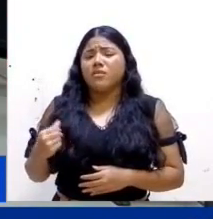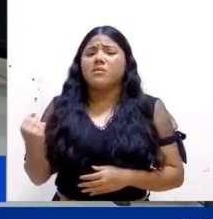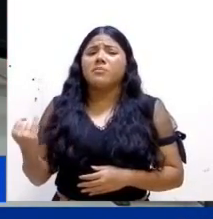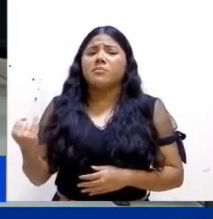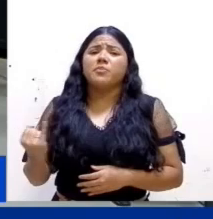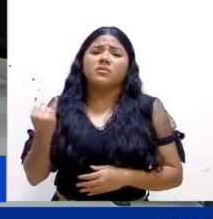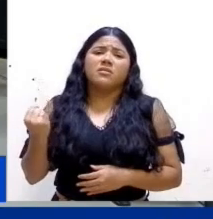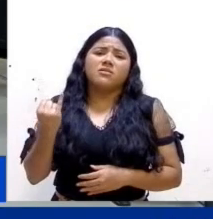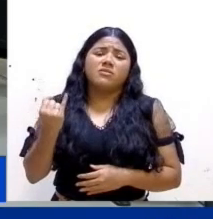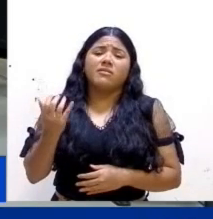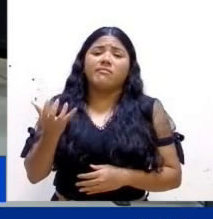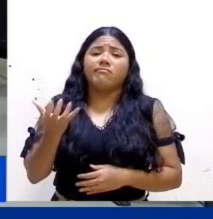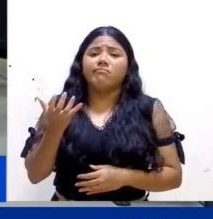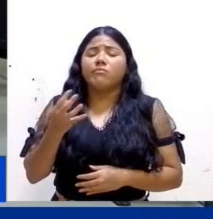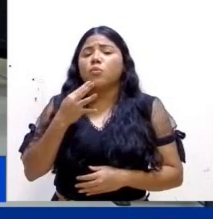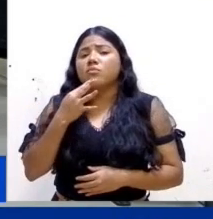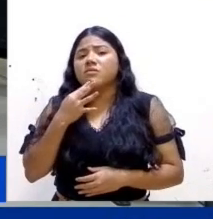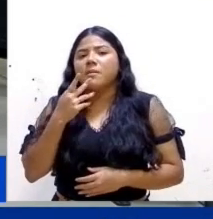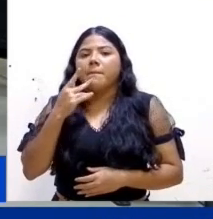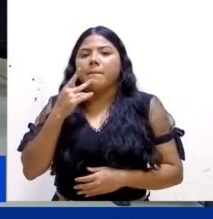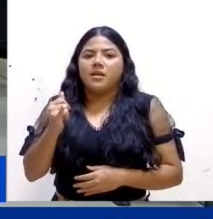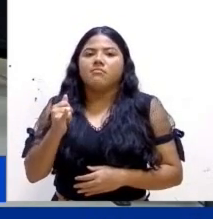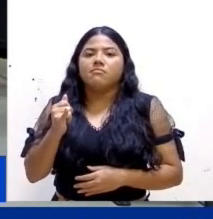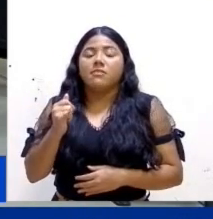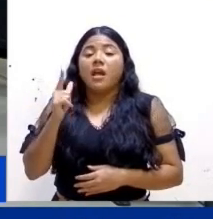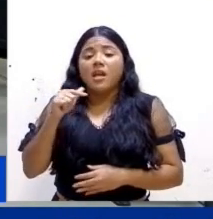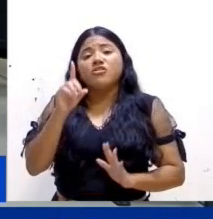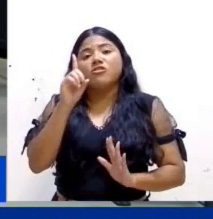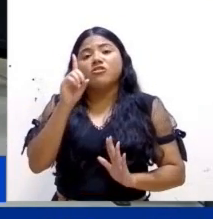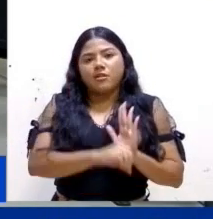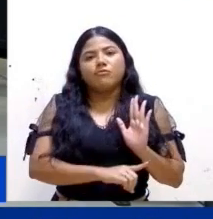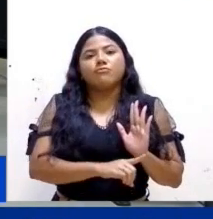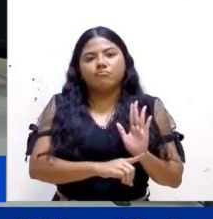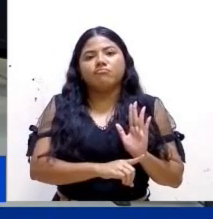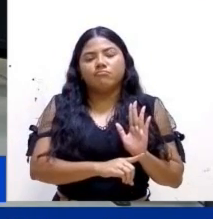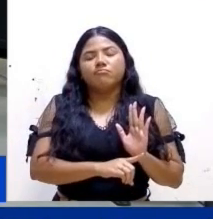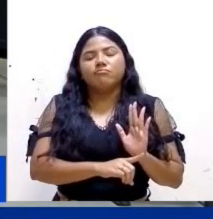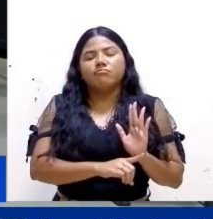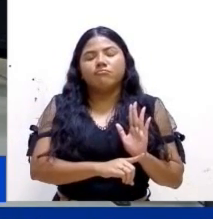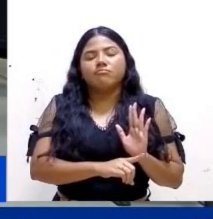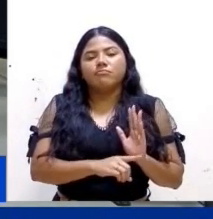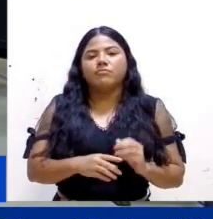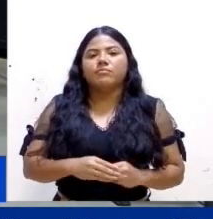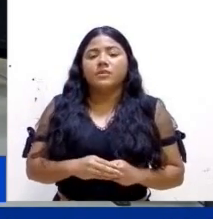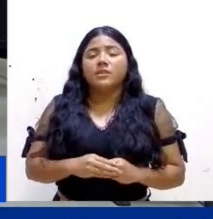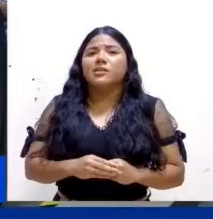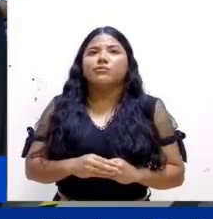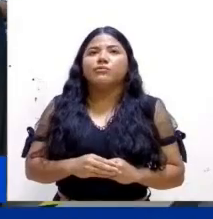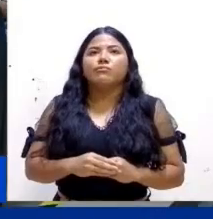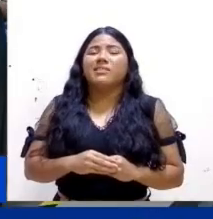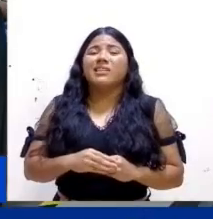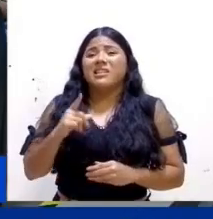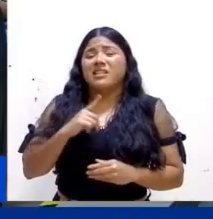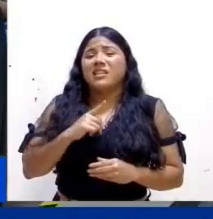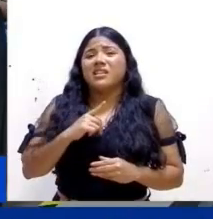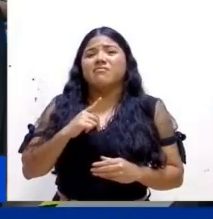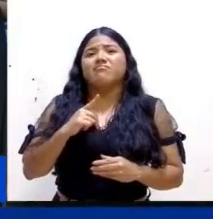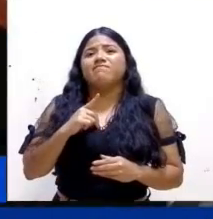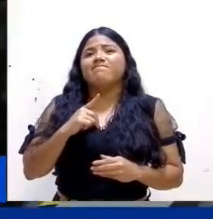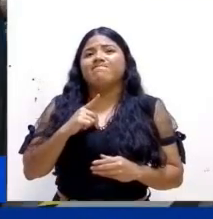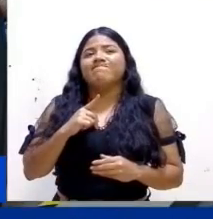é uma necessidade do ser humano. E o reconhecimento da paternidade tem implicações emocionais,